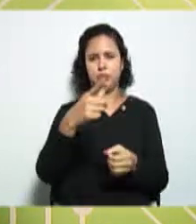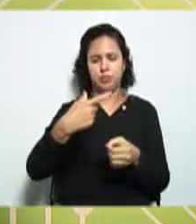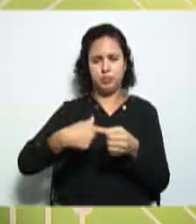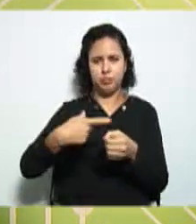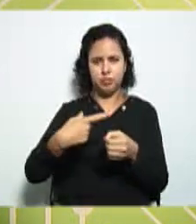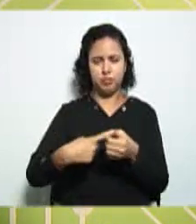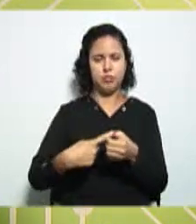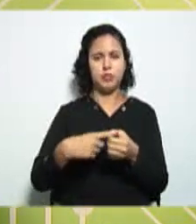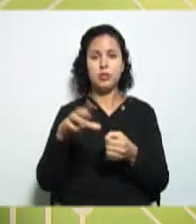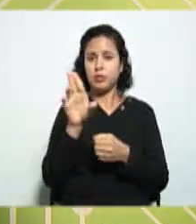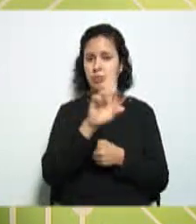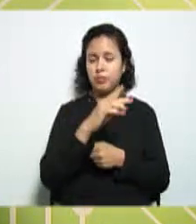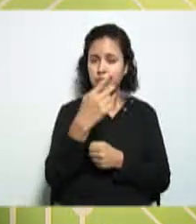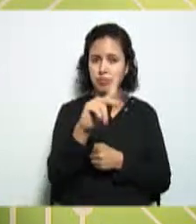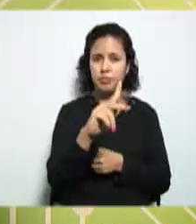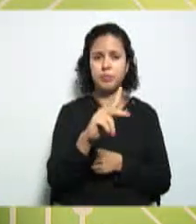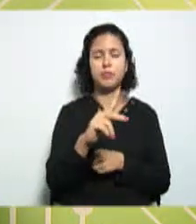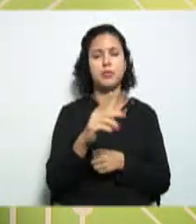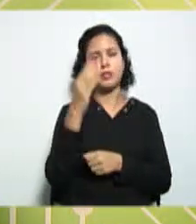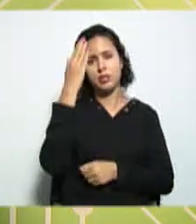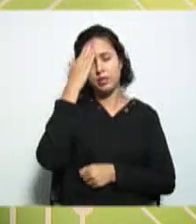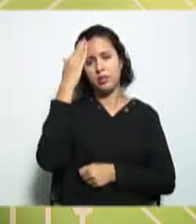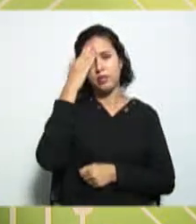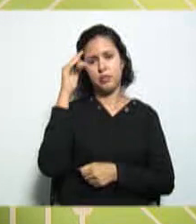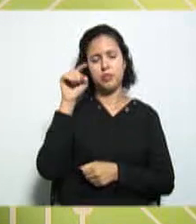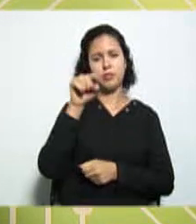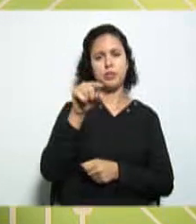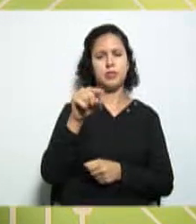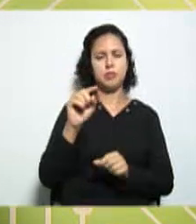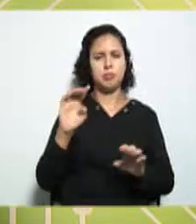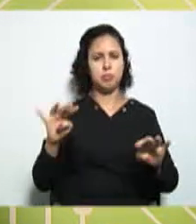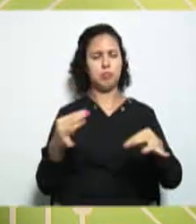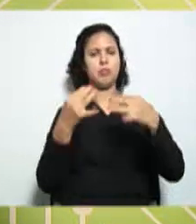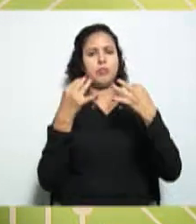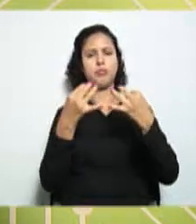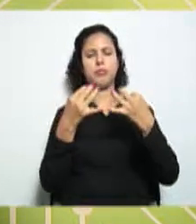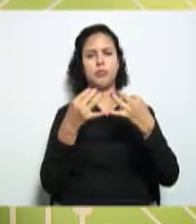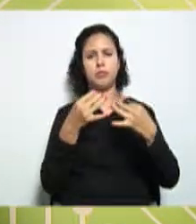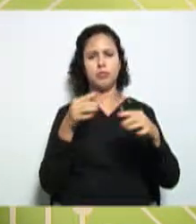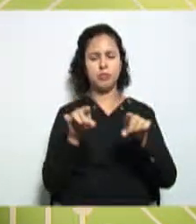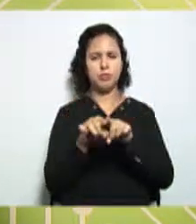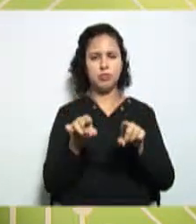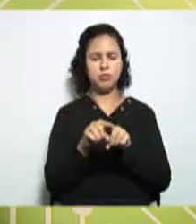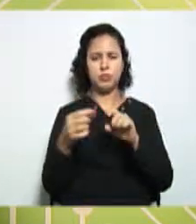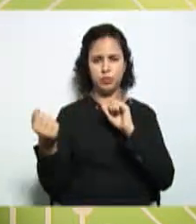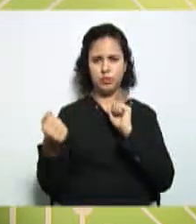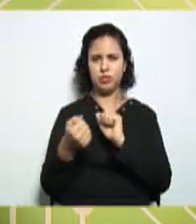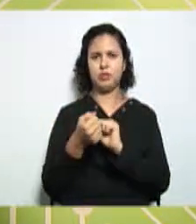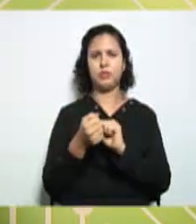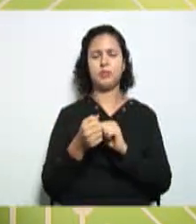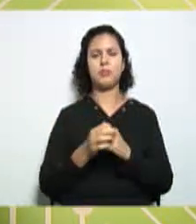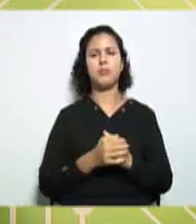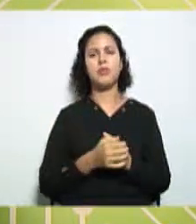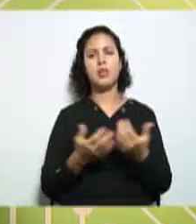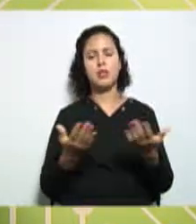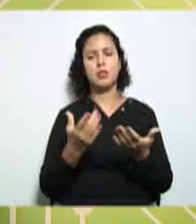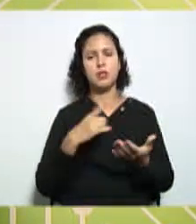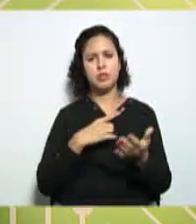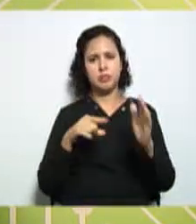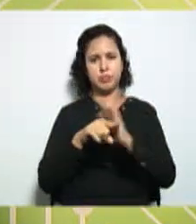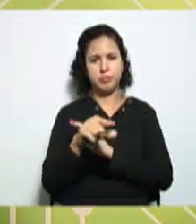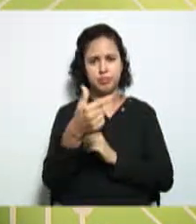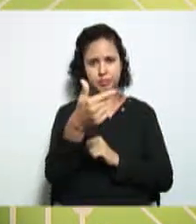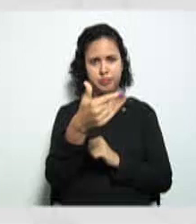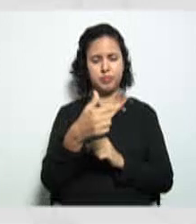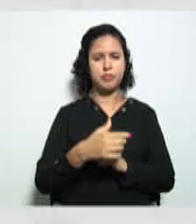né? Falar o seu nome e saber que você está acompanhando e participando das aulas. Agora a gente tem questão 2,